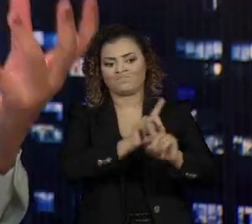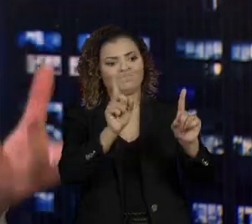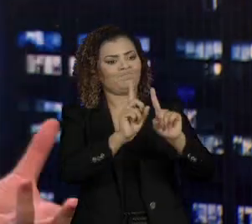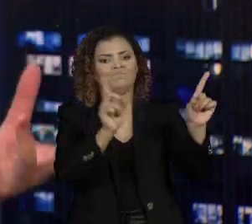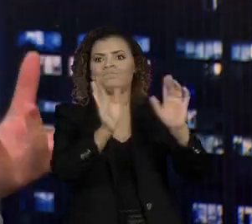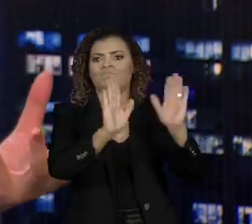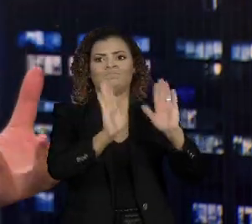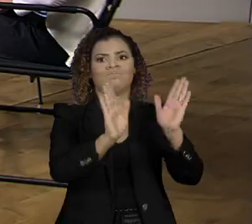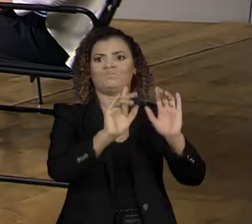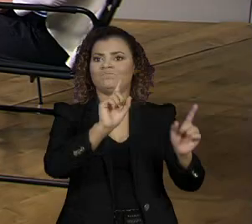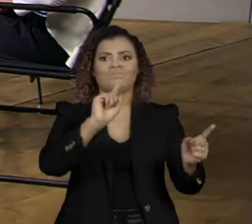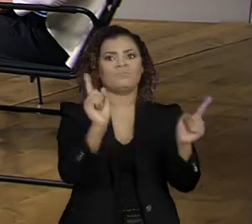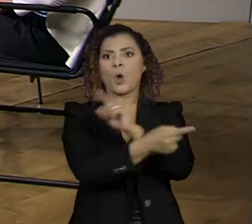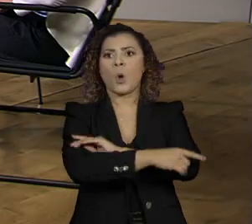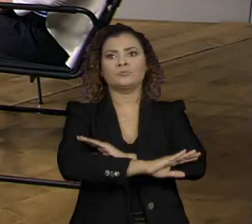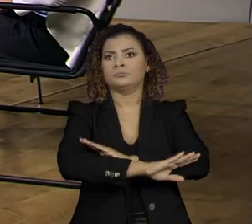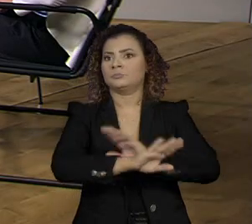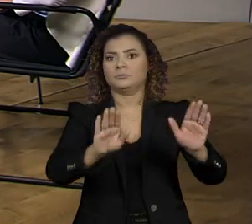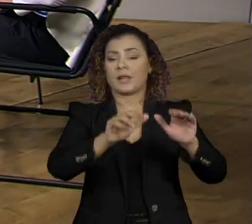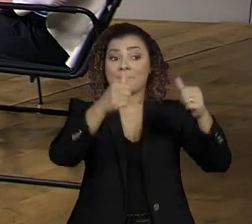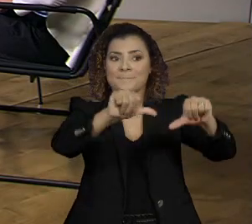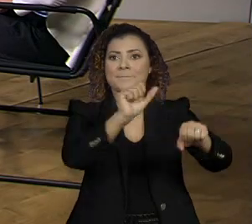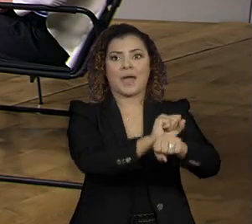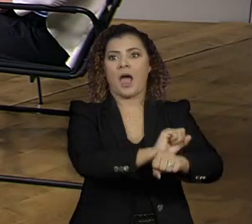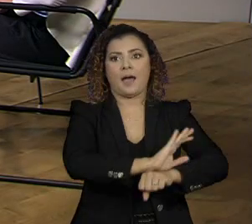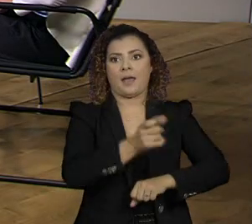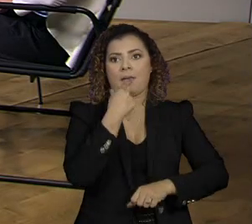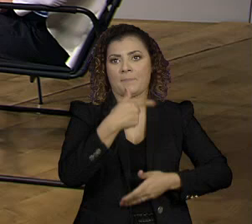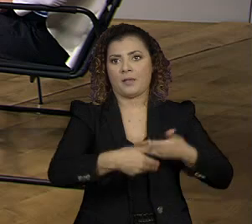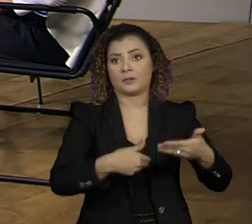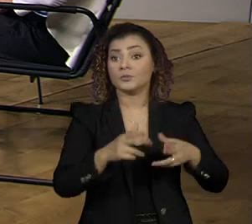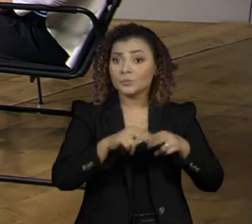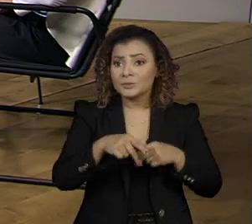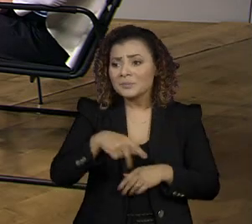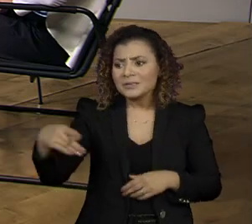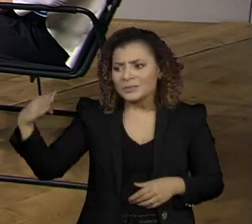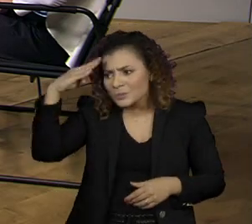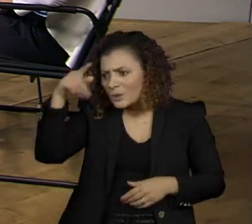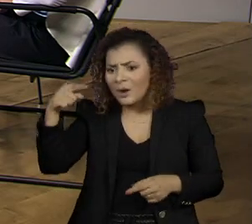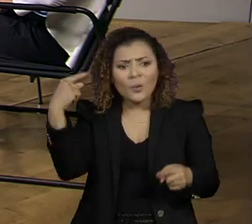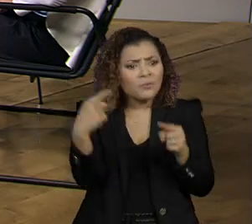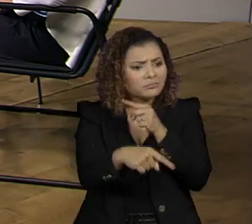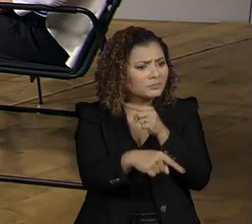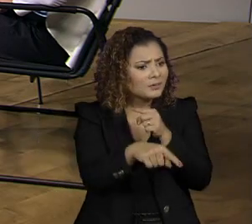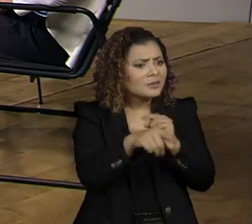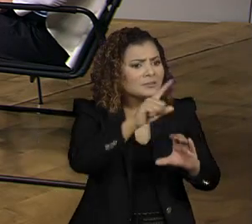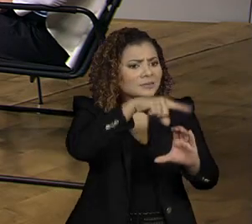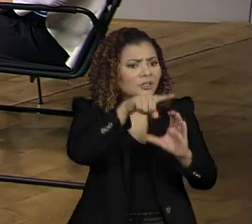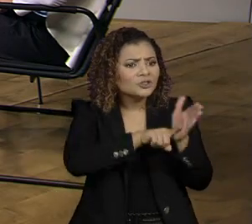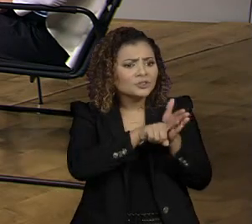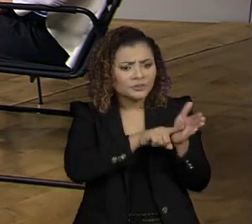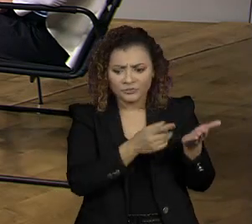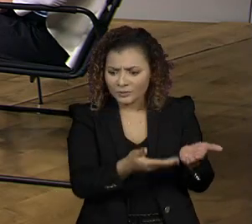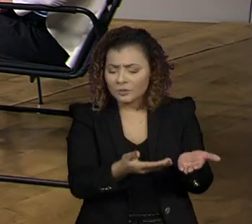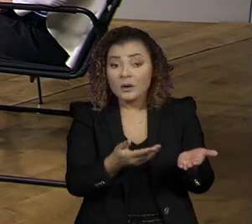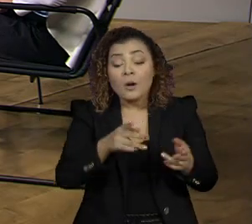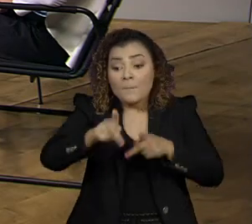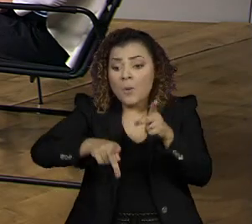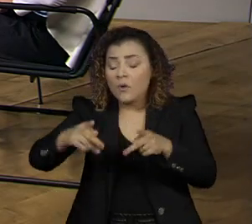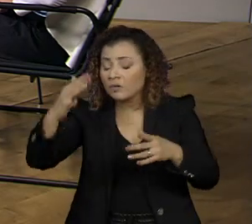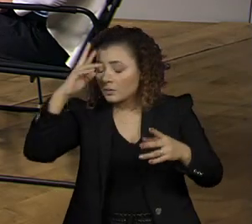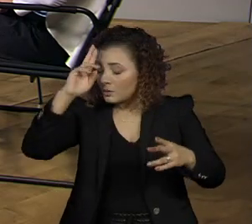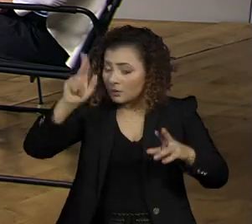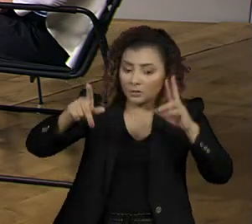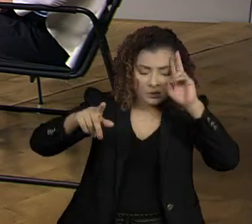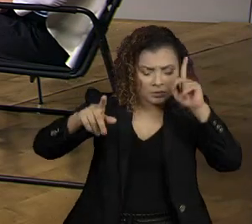o contrário, não é? O quanto que esse posicionamento do presidente Bolsonaro, que vai contra a ciência, confunde a população e